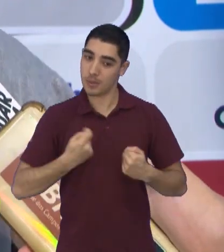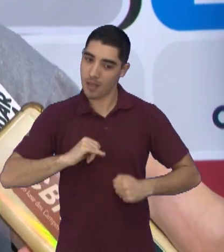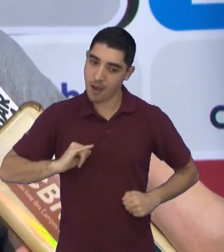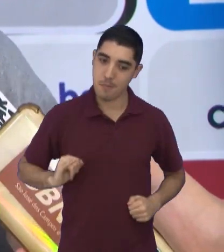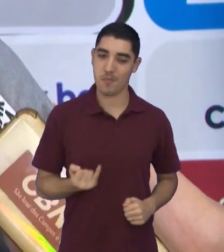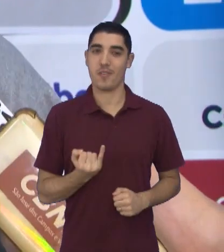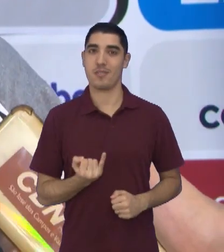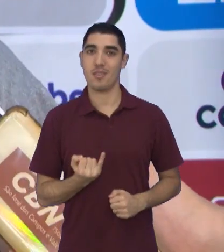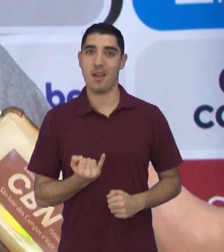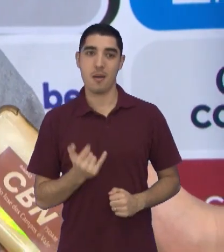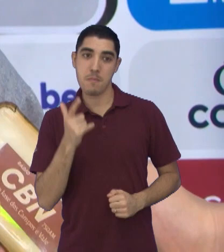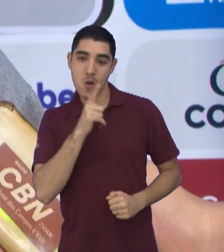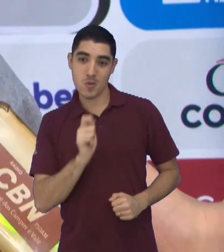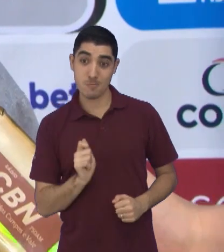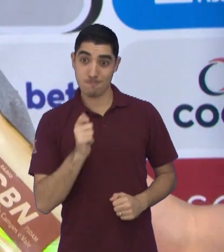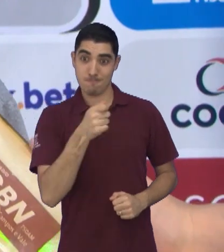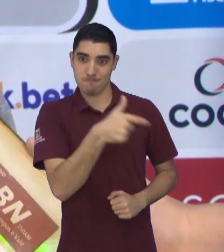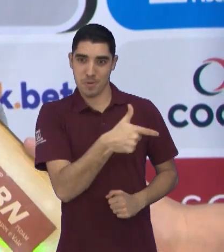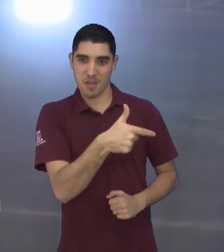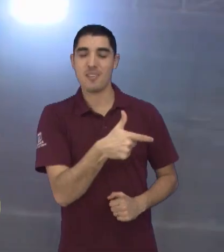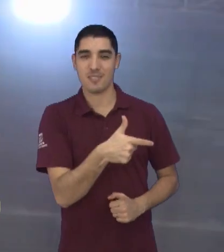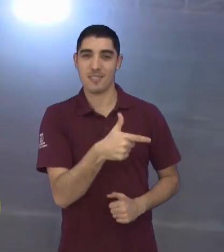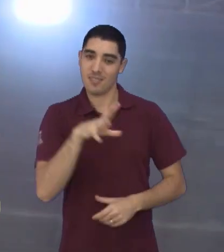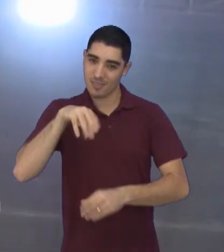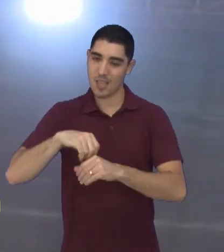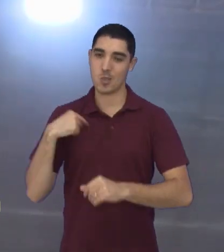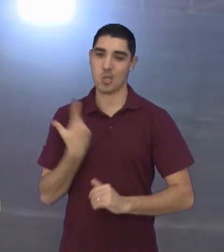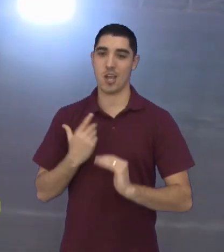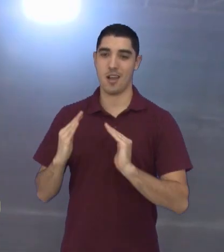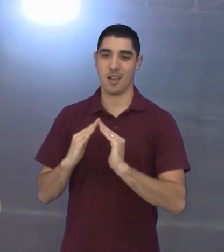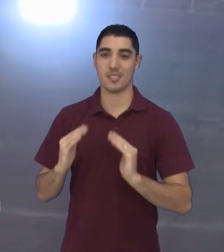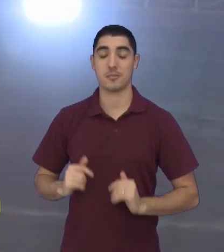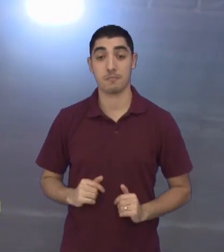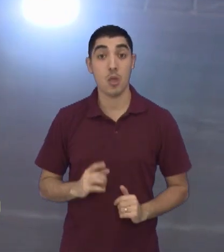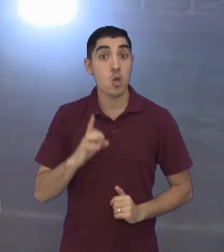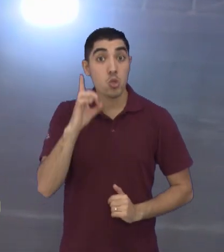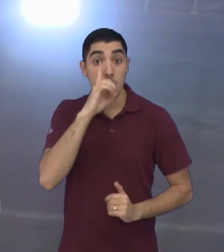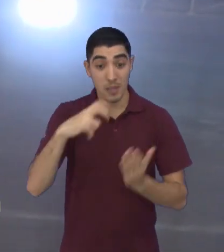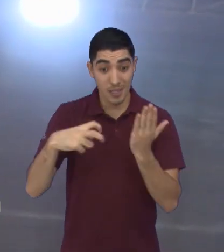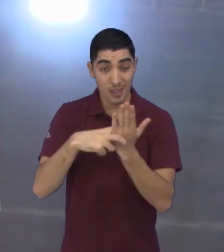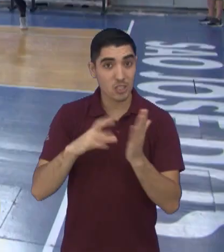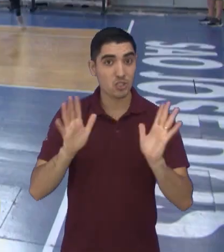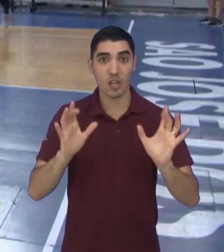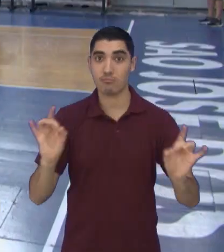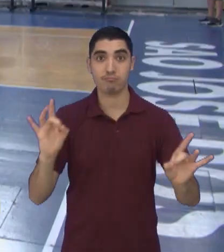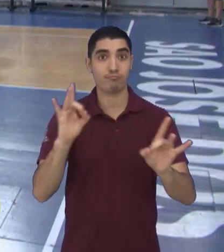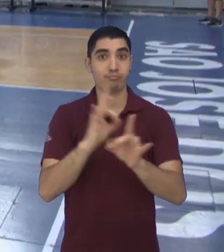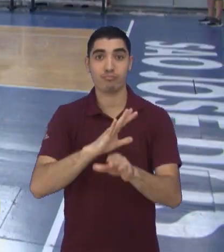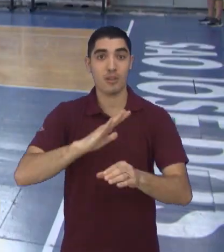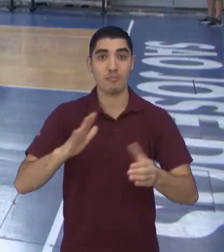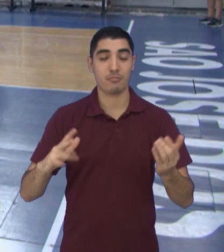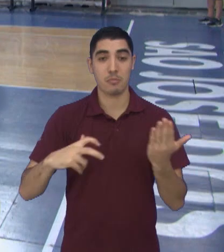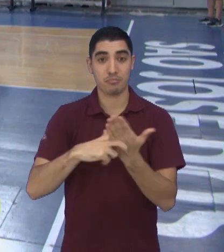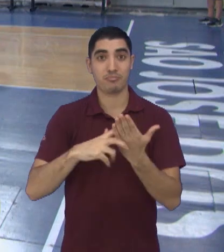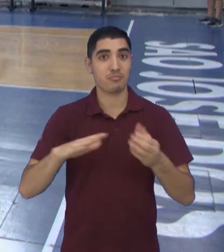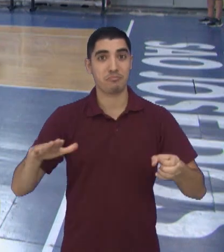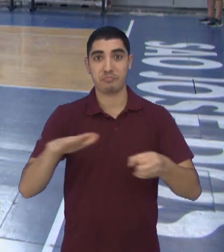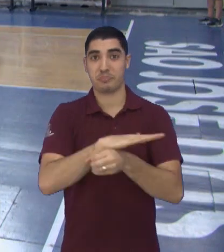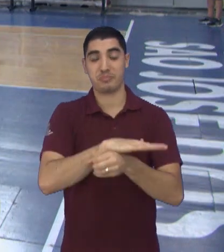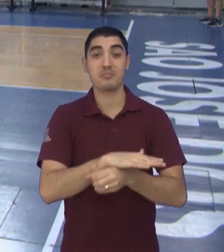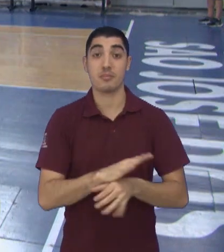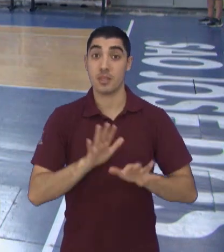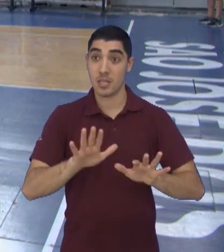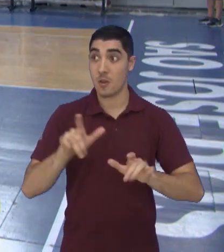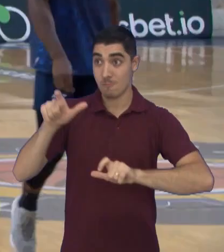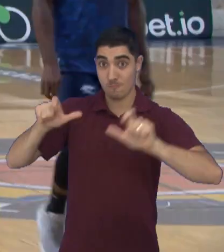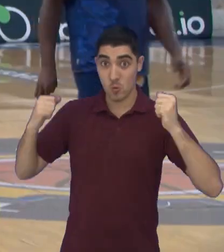essa situação, esse clima aqui na nossa casa. Para domingo, os ingressos já estão esgotados. Sendo assim, a torcida promete